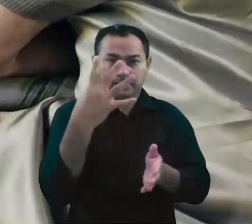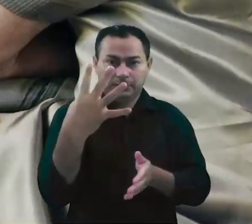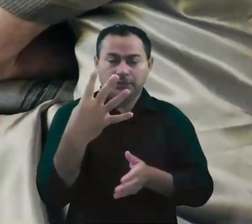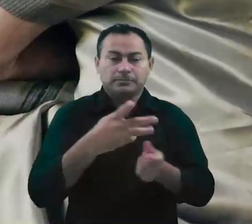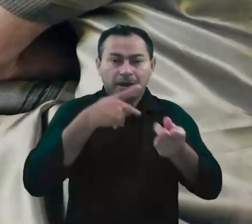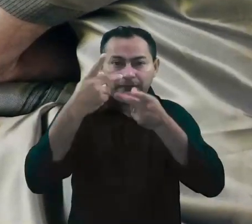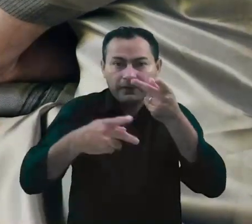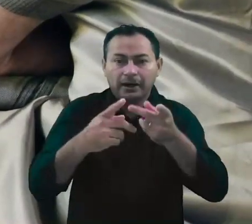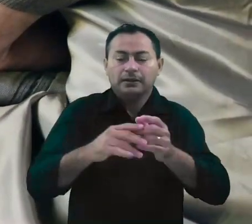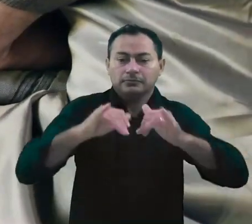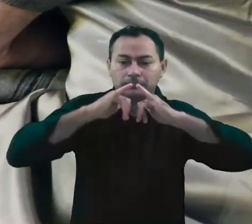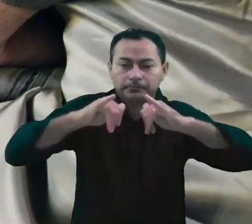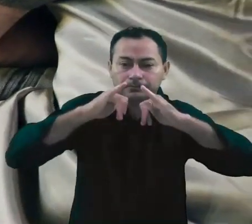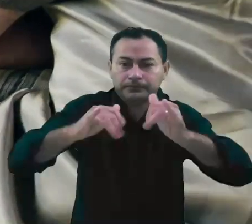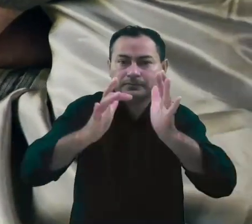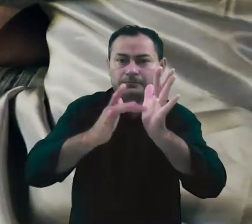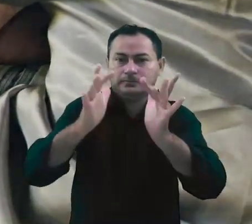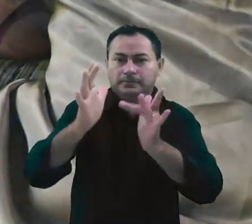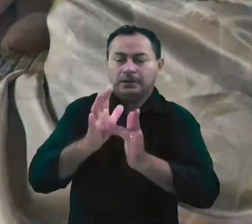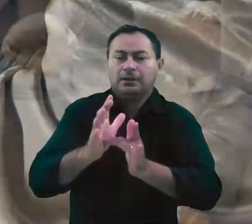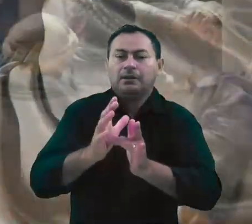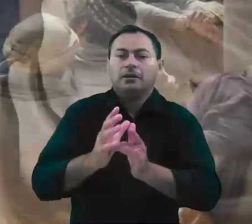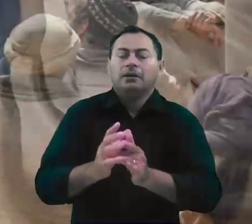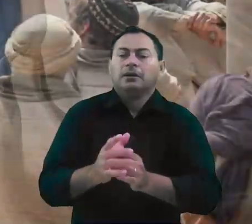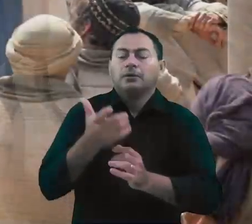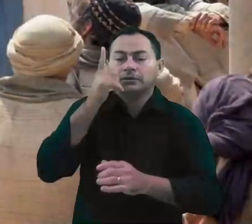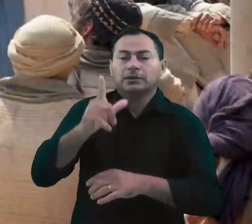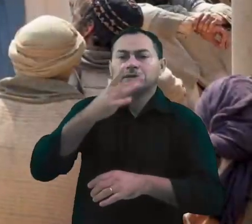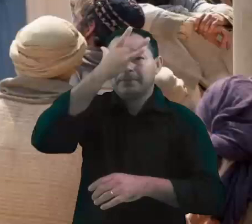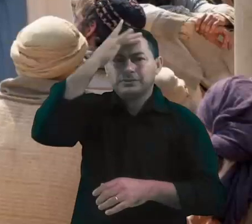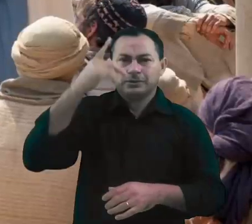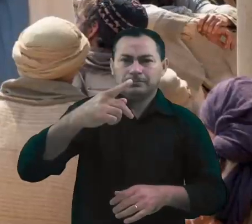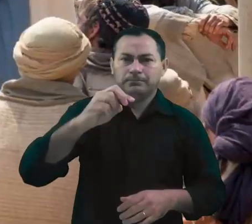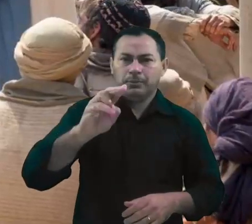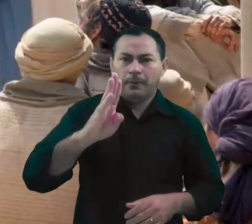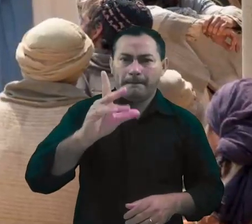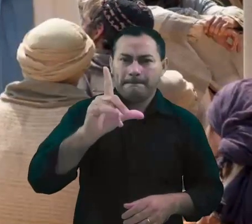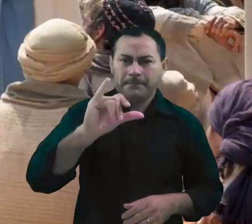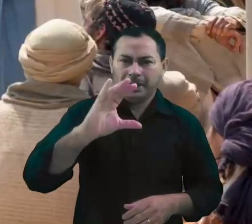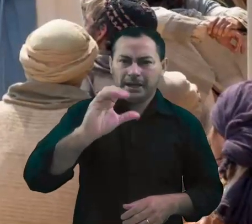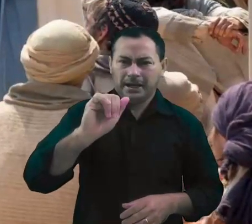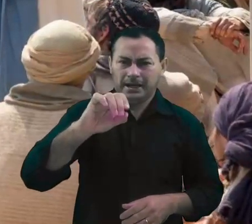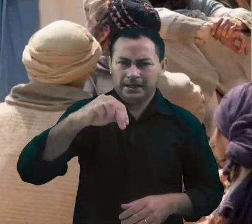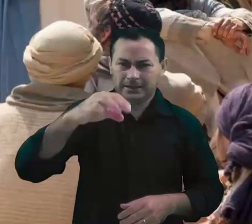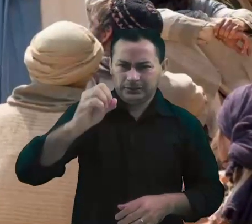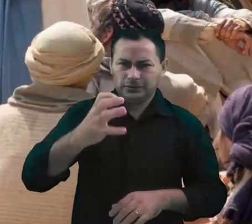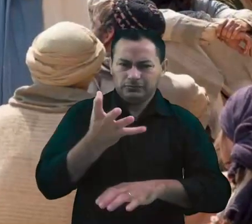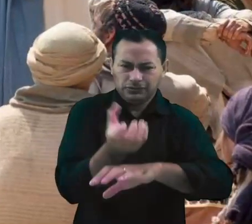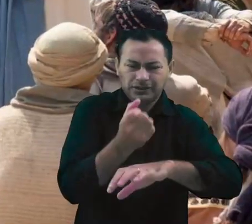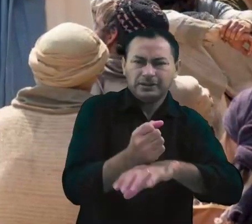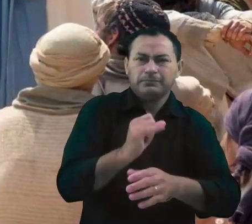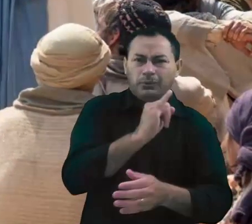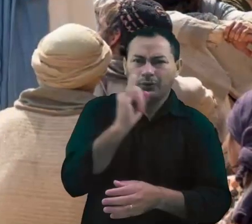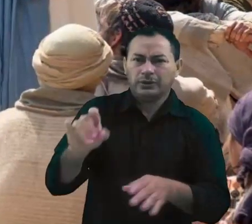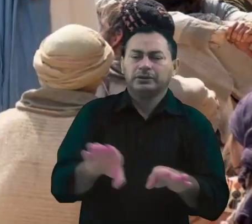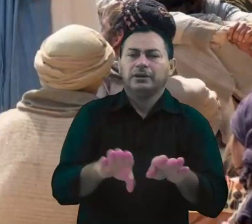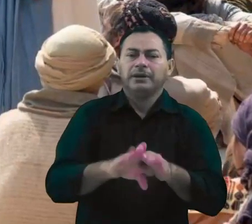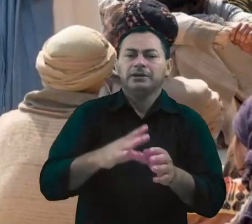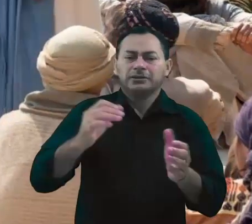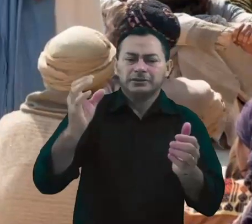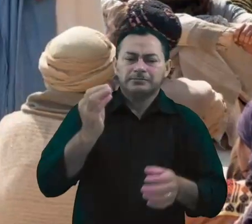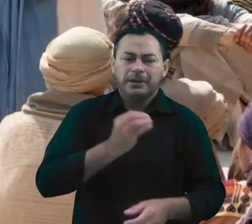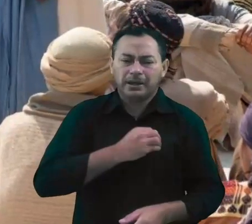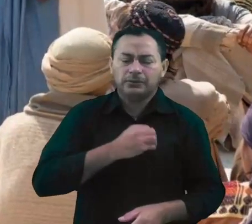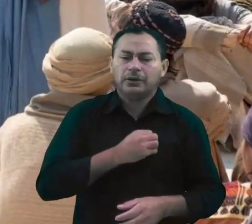capítulo 14 registra a pregação de Jesus que atraiu publicanos e pecadores, todos reunidos ao seu redor,